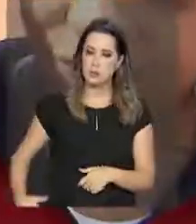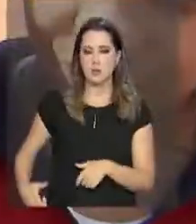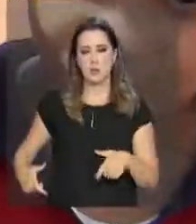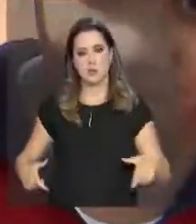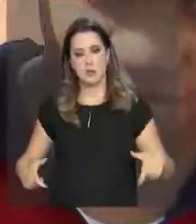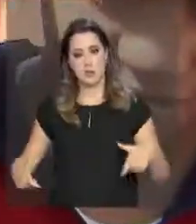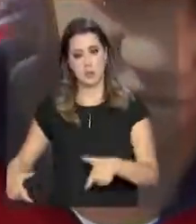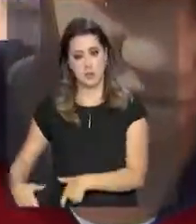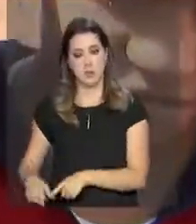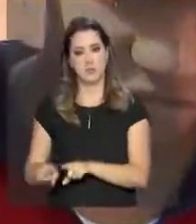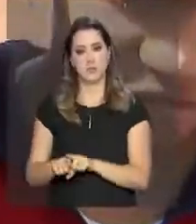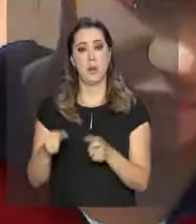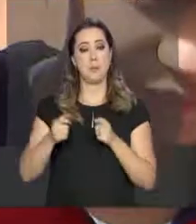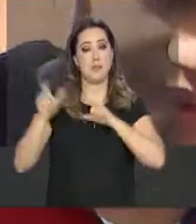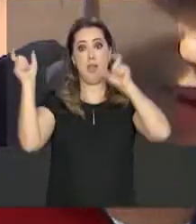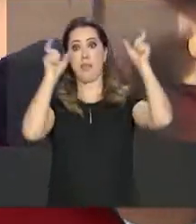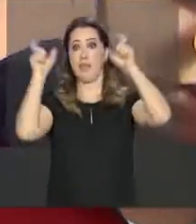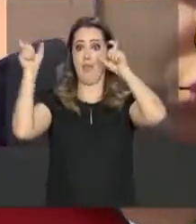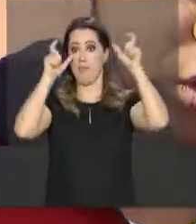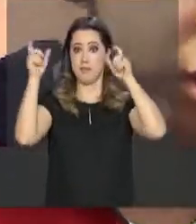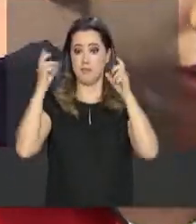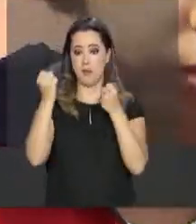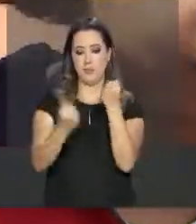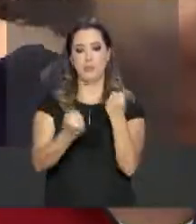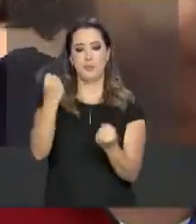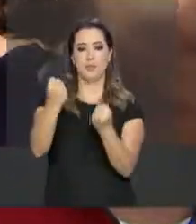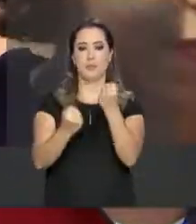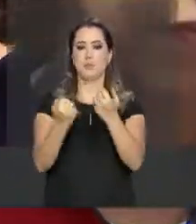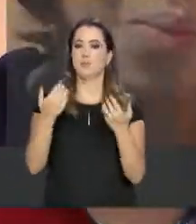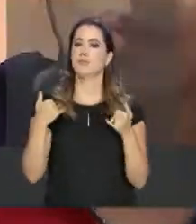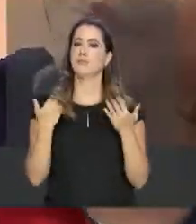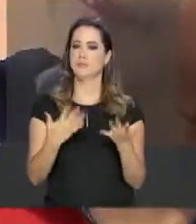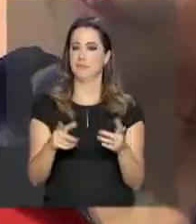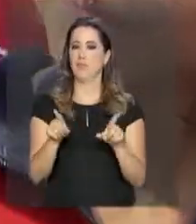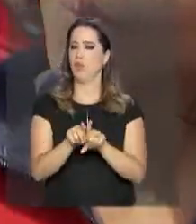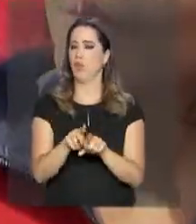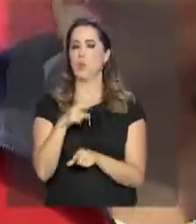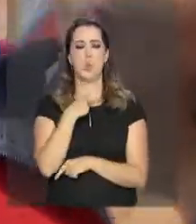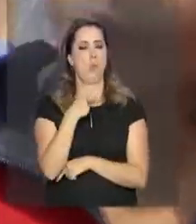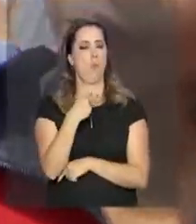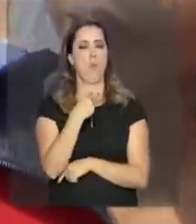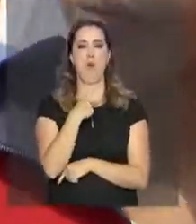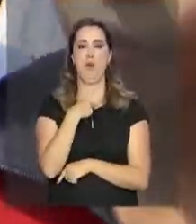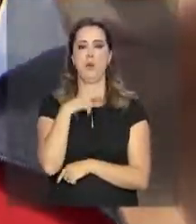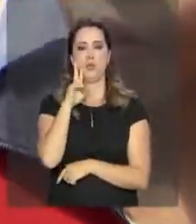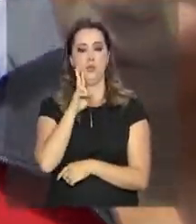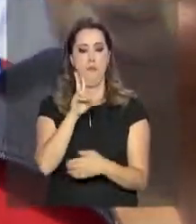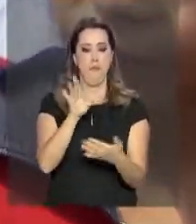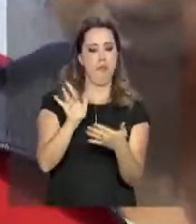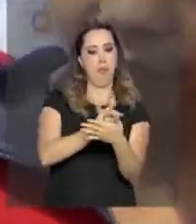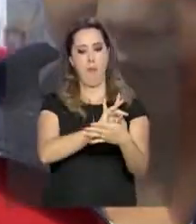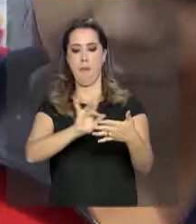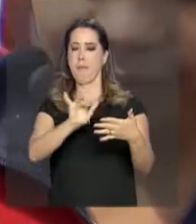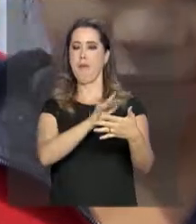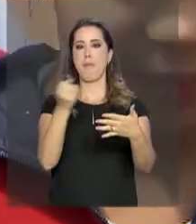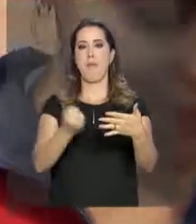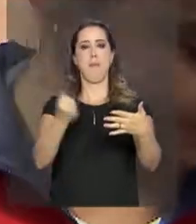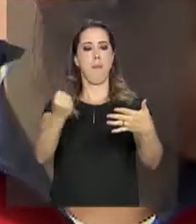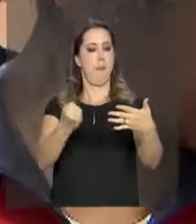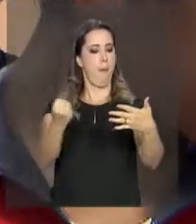Tem que prestar atenção para dirigir. Aí não pode ver celular quando tá